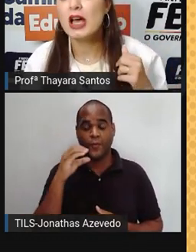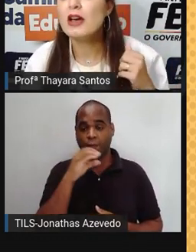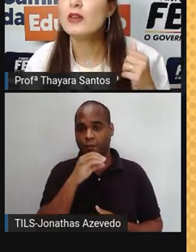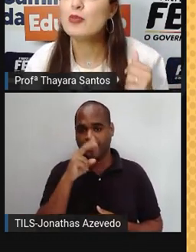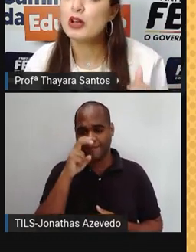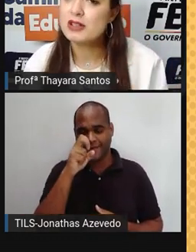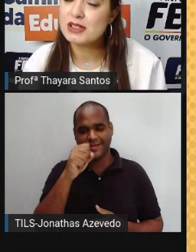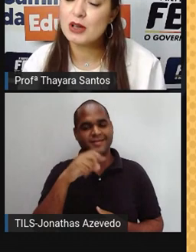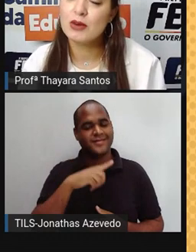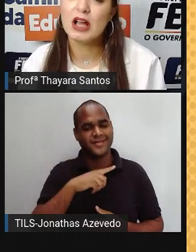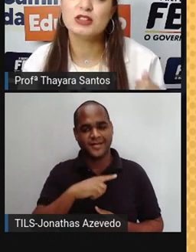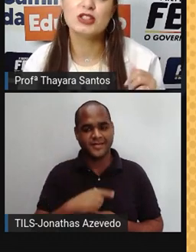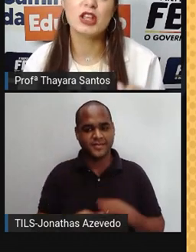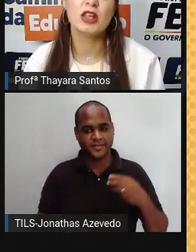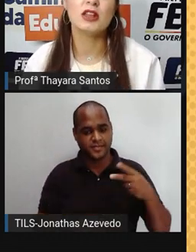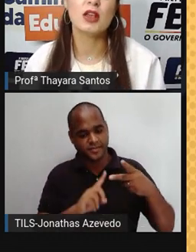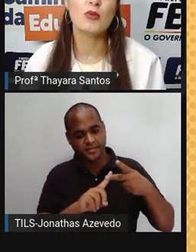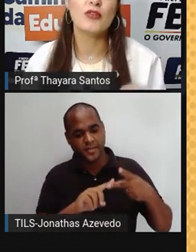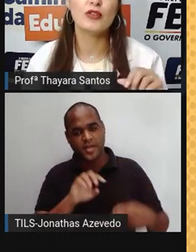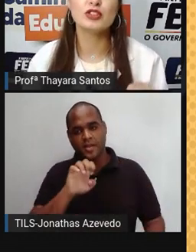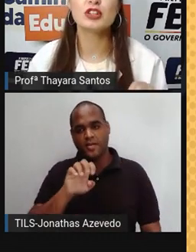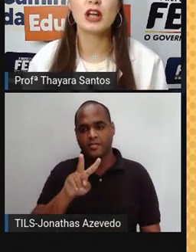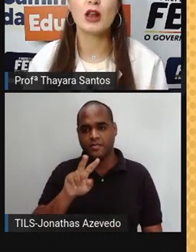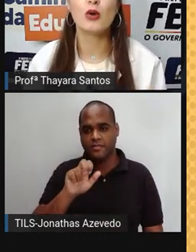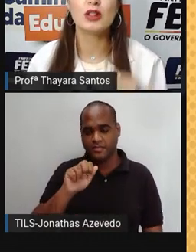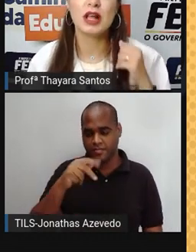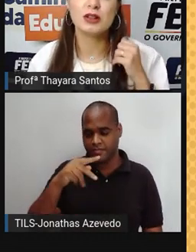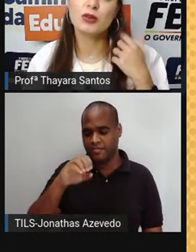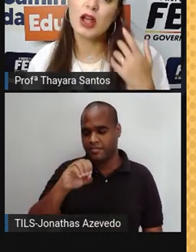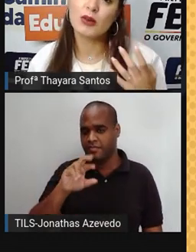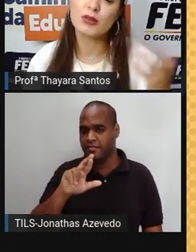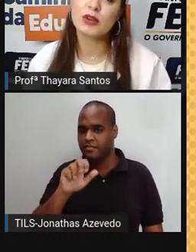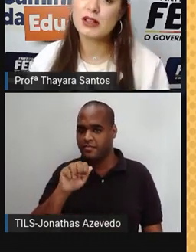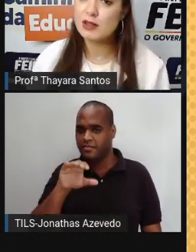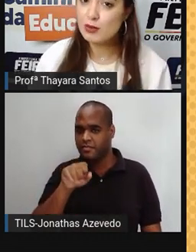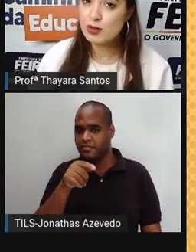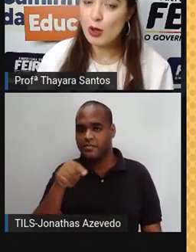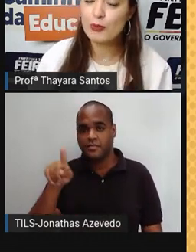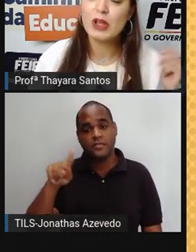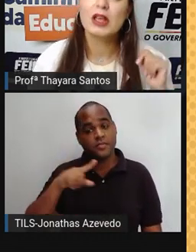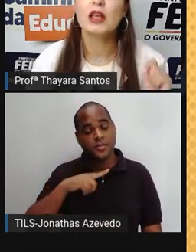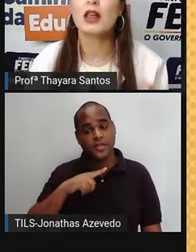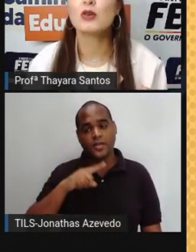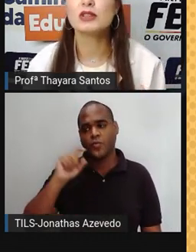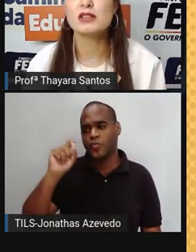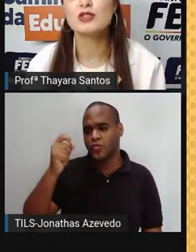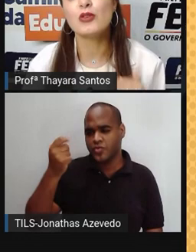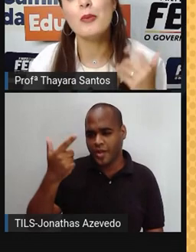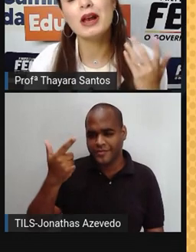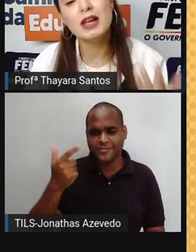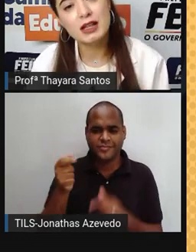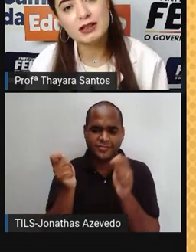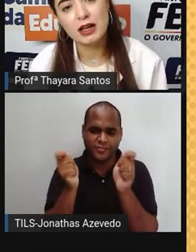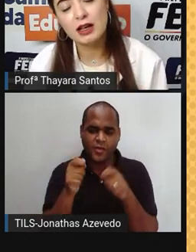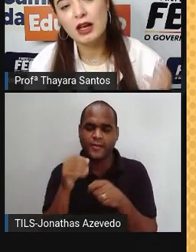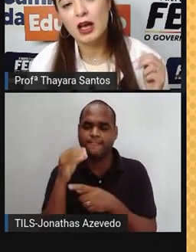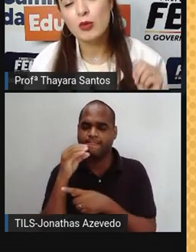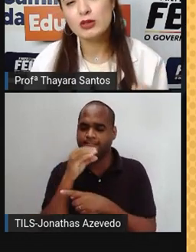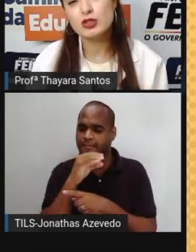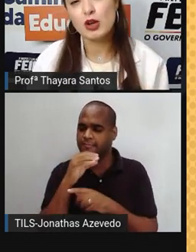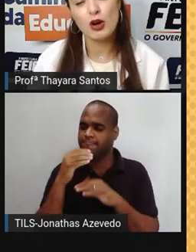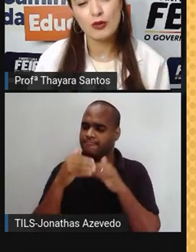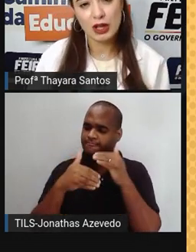já evaporação a gente tem que ter uma fonte de calor natural que no caso é o sol e ela acontece de forma lenta